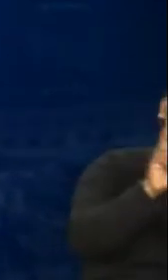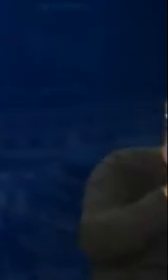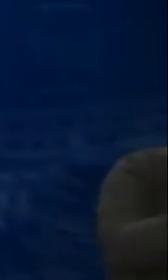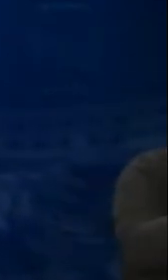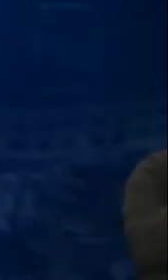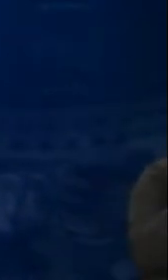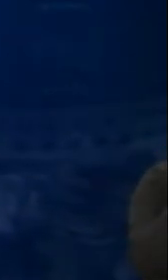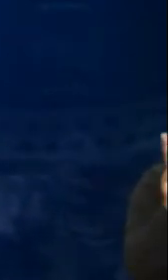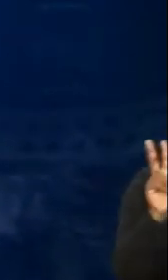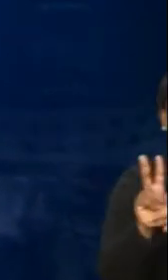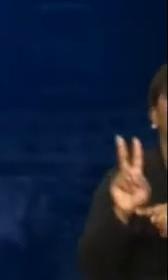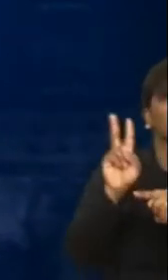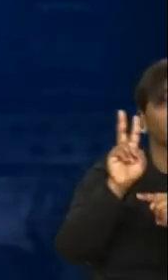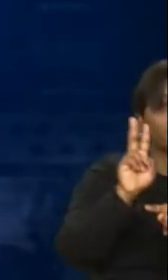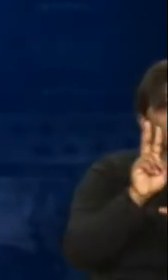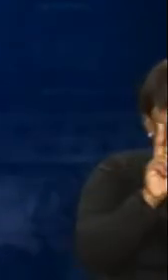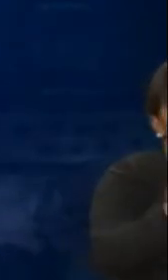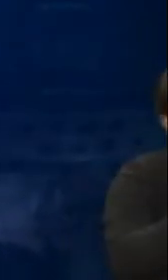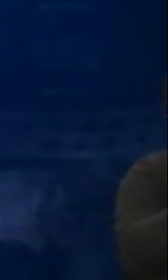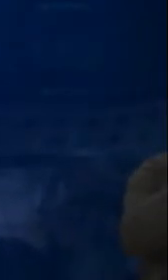Eu cuido de ti.